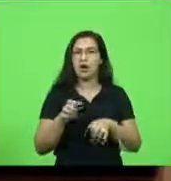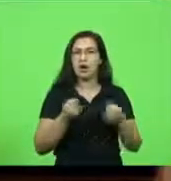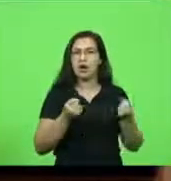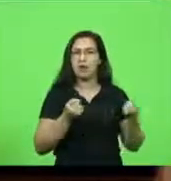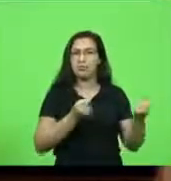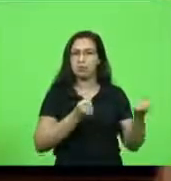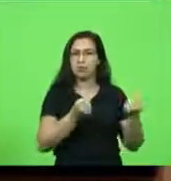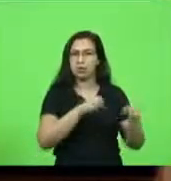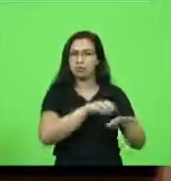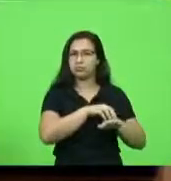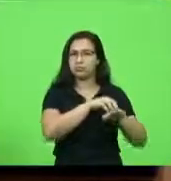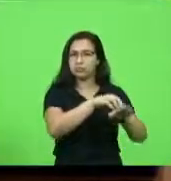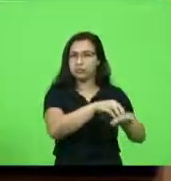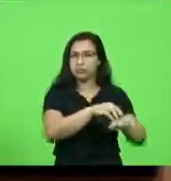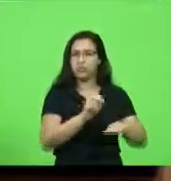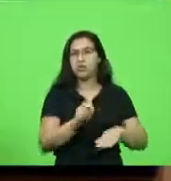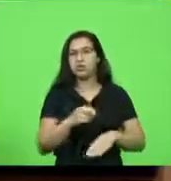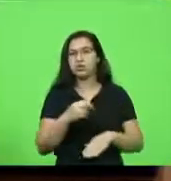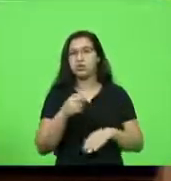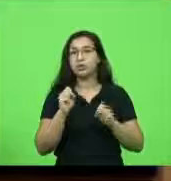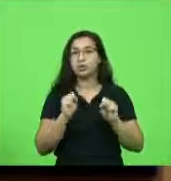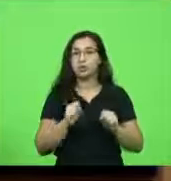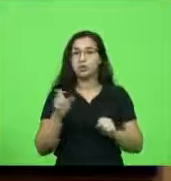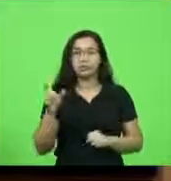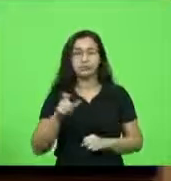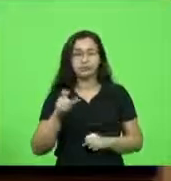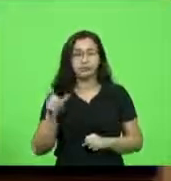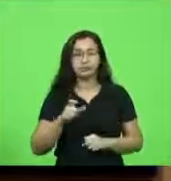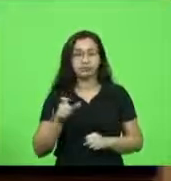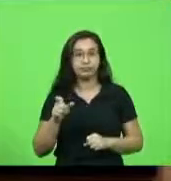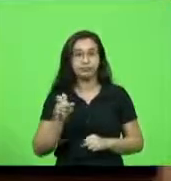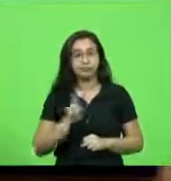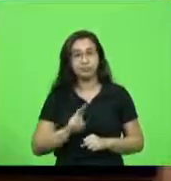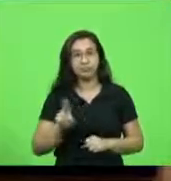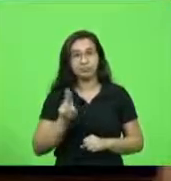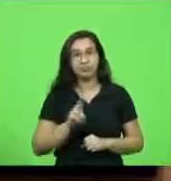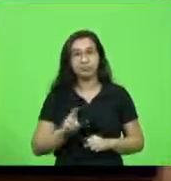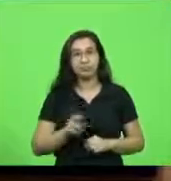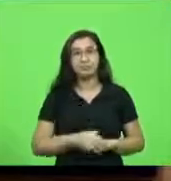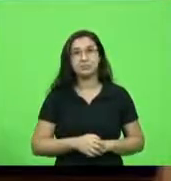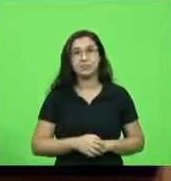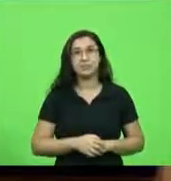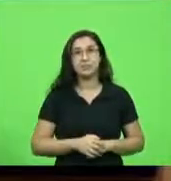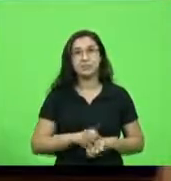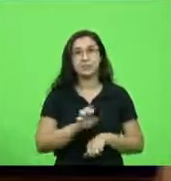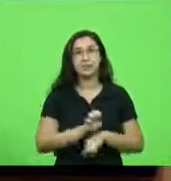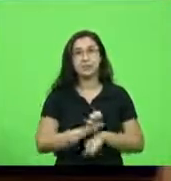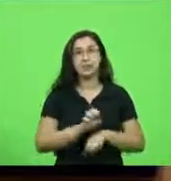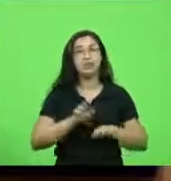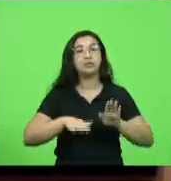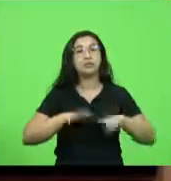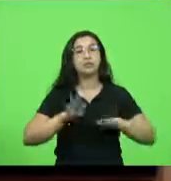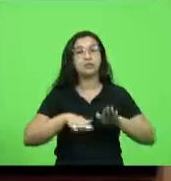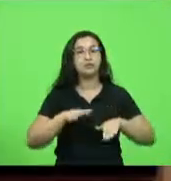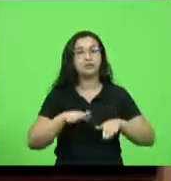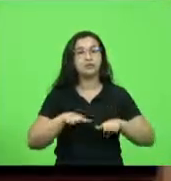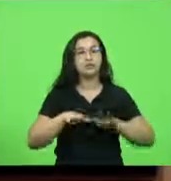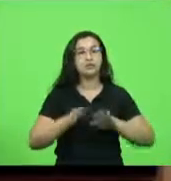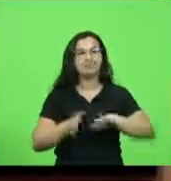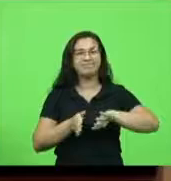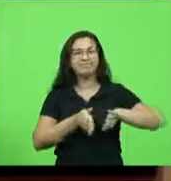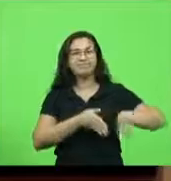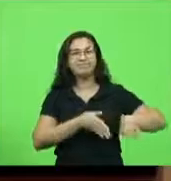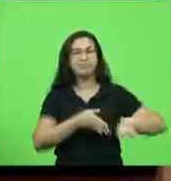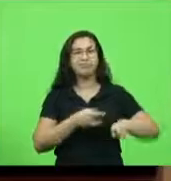para que ele possa ter o crédito e continuar fazendo a sua atividade. E o Estado, às vezes, ele deixa de lado. Não porque